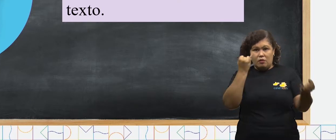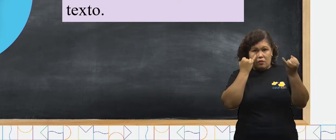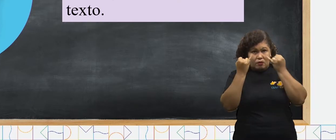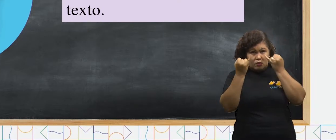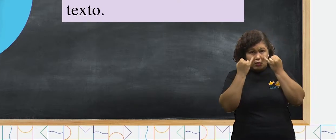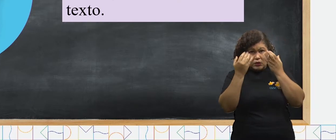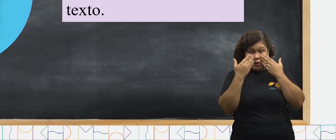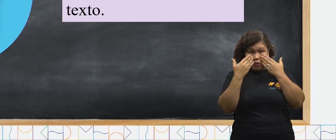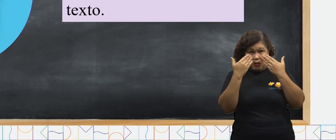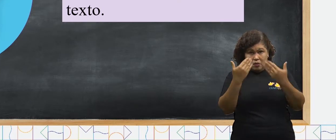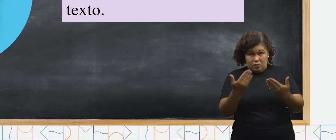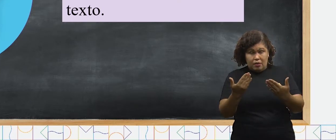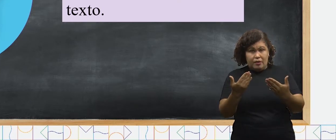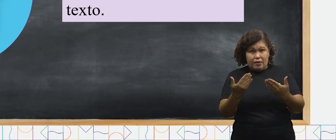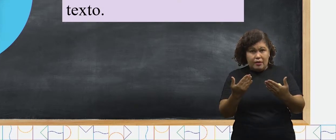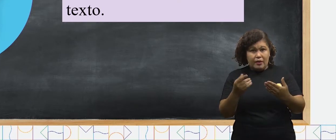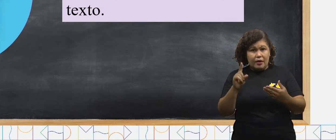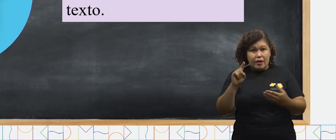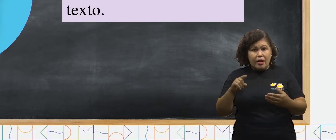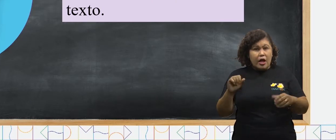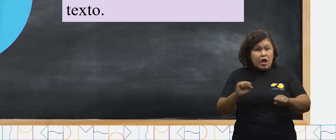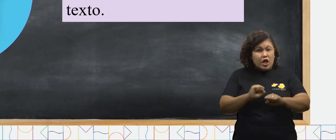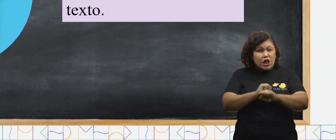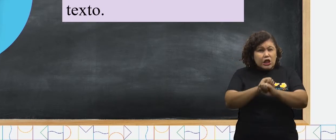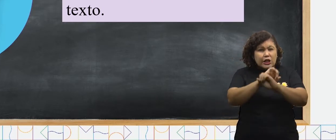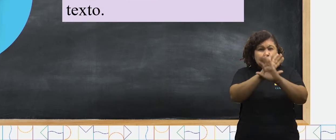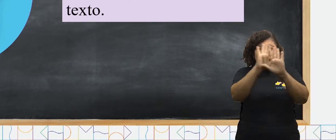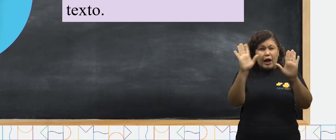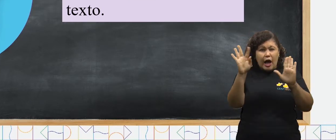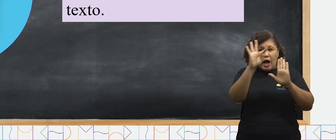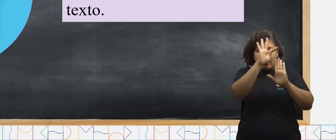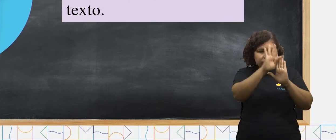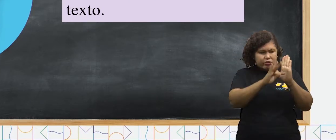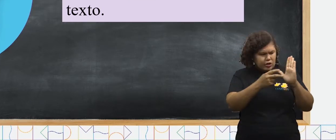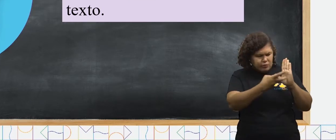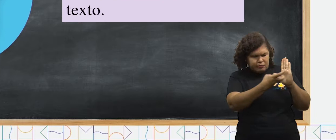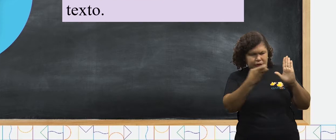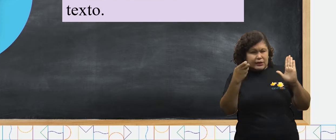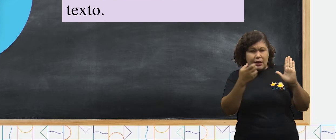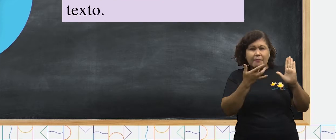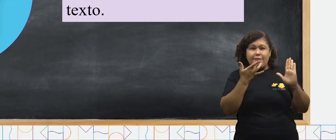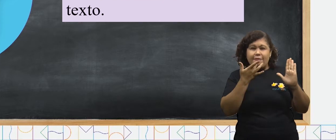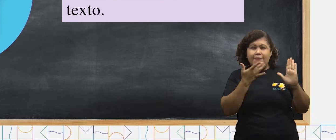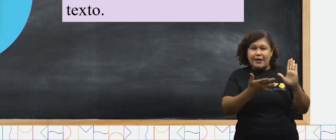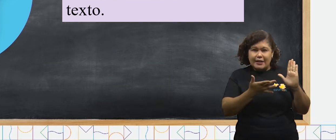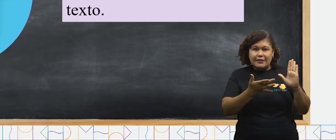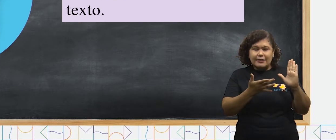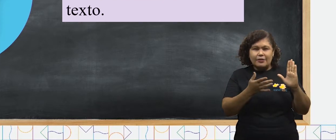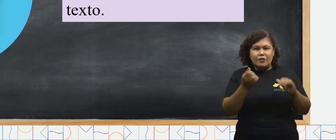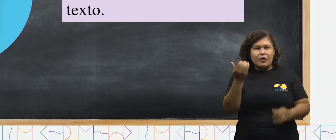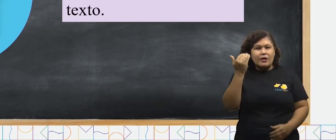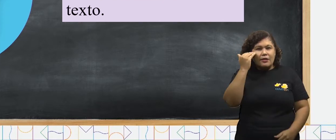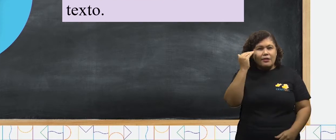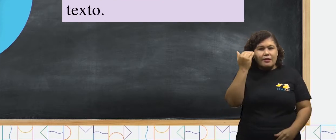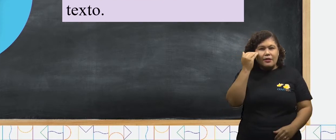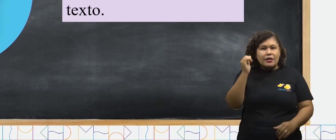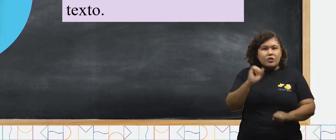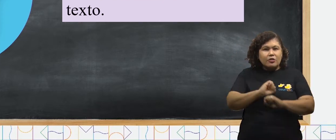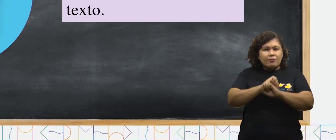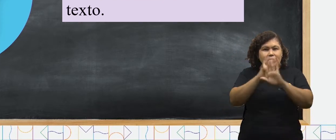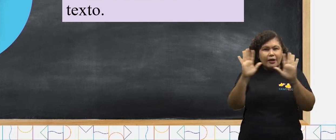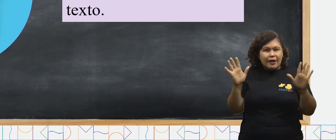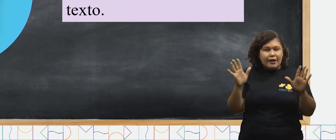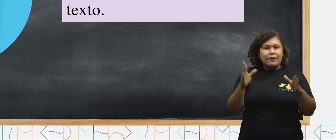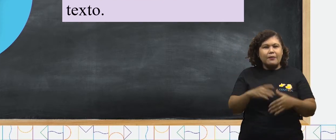Informação explícita é uma informação expressa de forma clara e compreensível em um